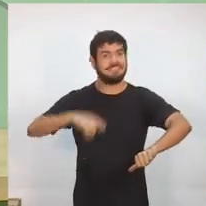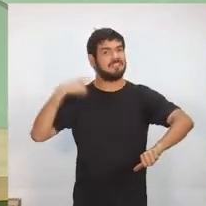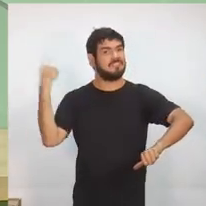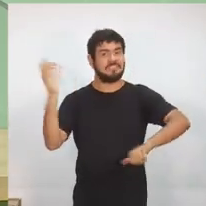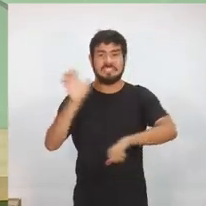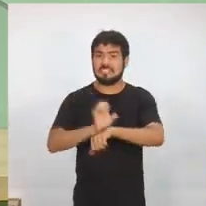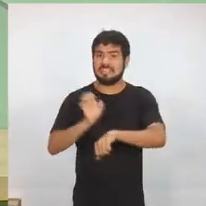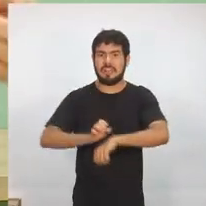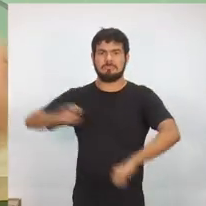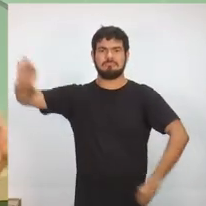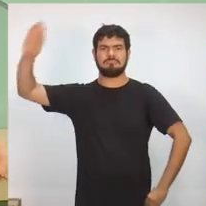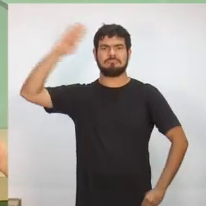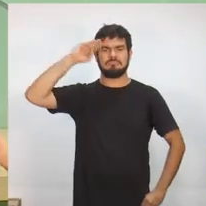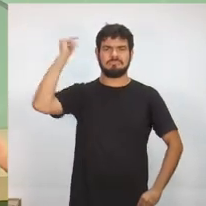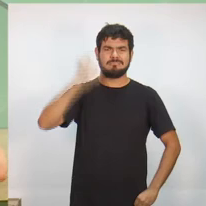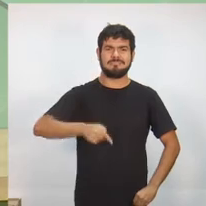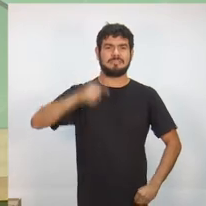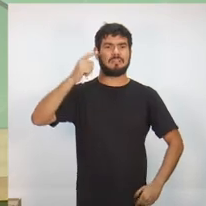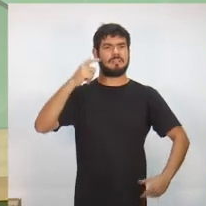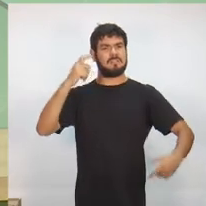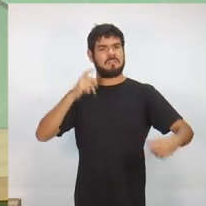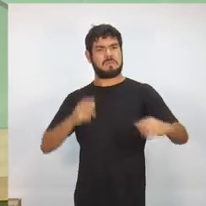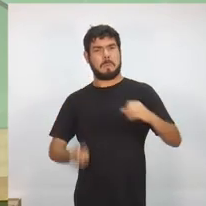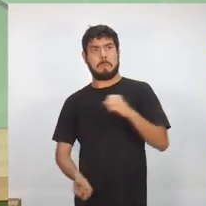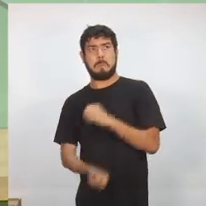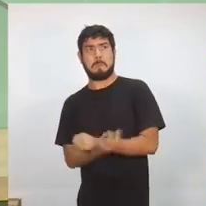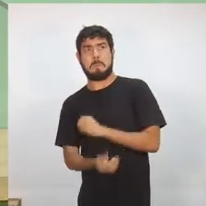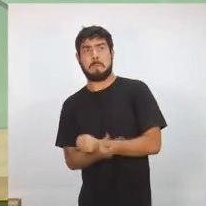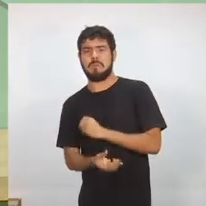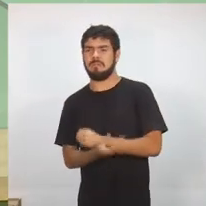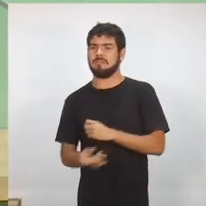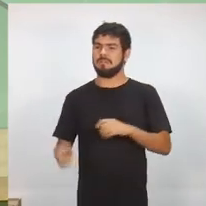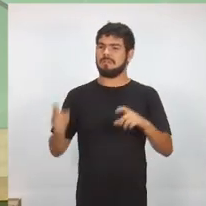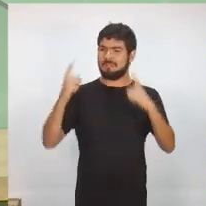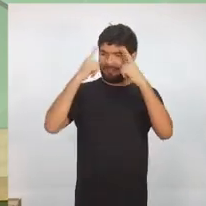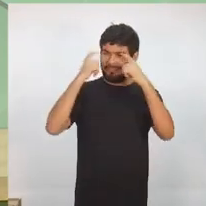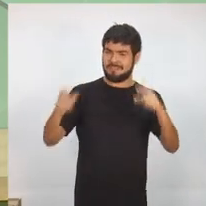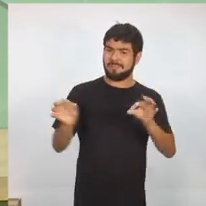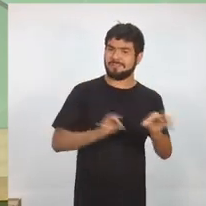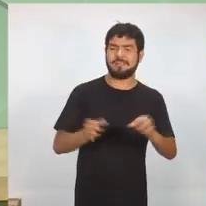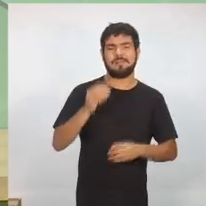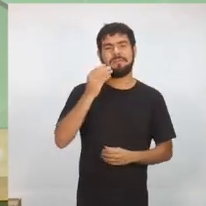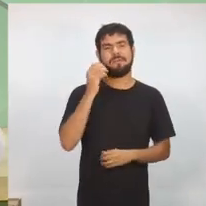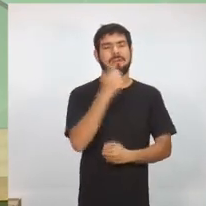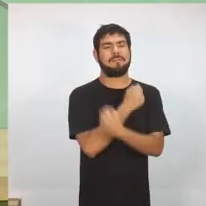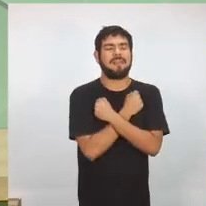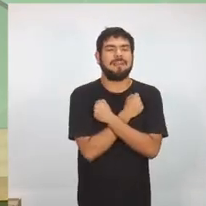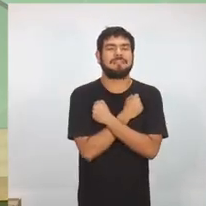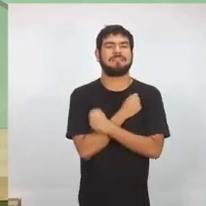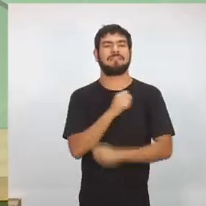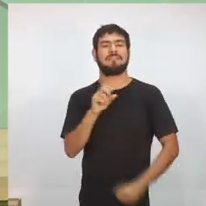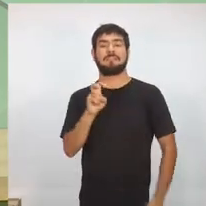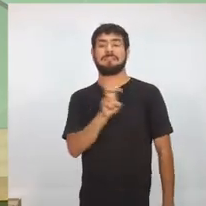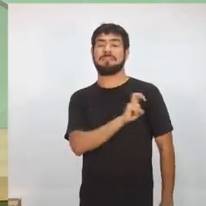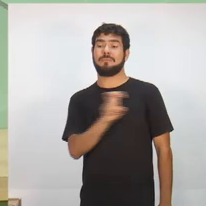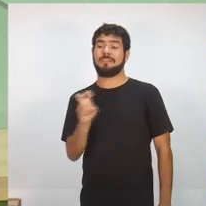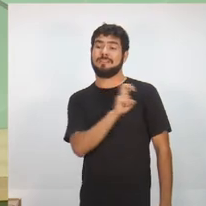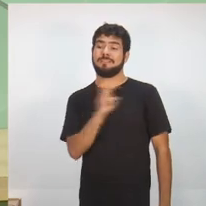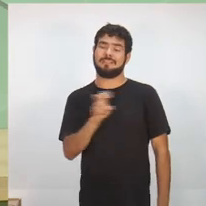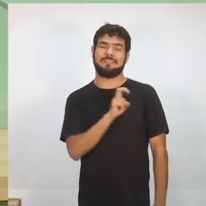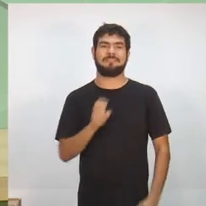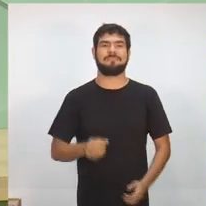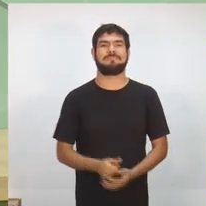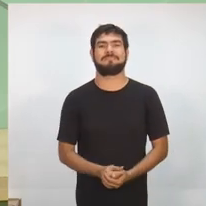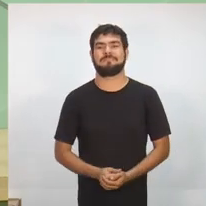ter autoridade sobre o crime organizado. Um abraço, uma boa tarde a todos e a 55.